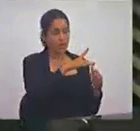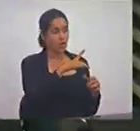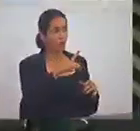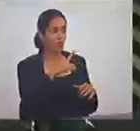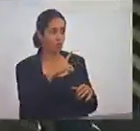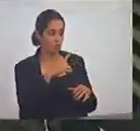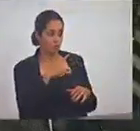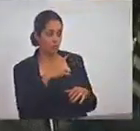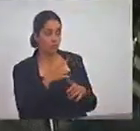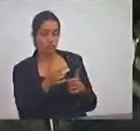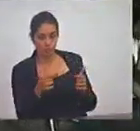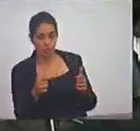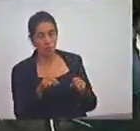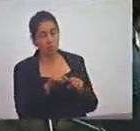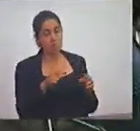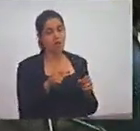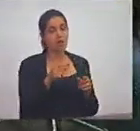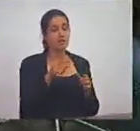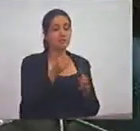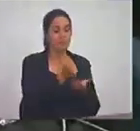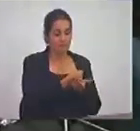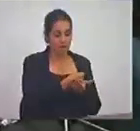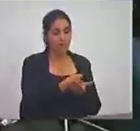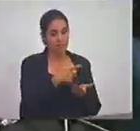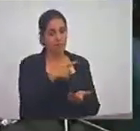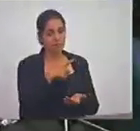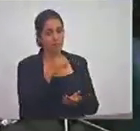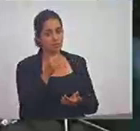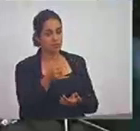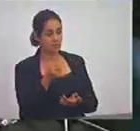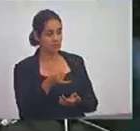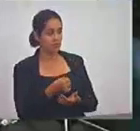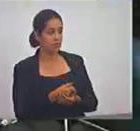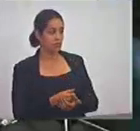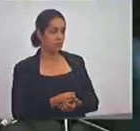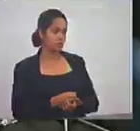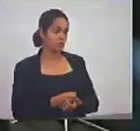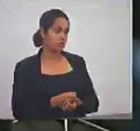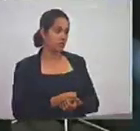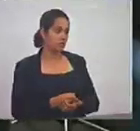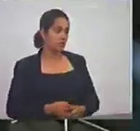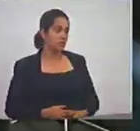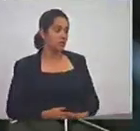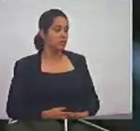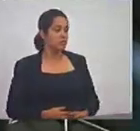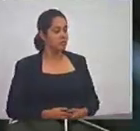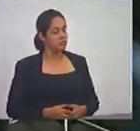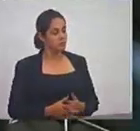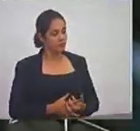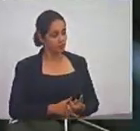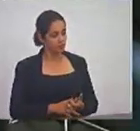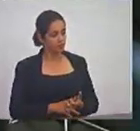farmácias normais, né, que irão encontrar. Não são não tem antibiótico, não tem, mas a maioria desses medicamentos, que é